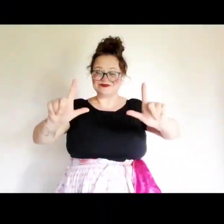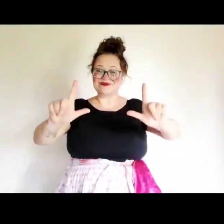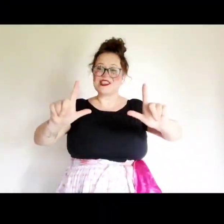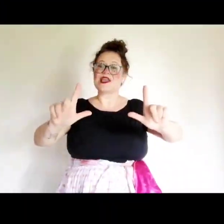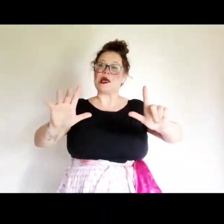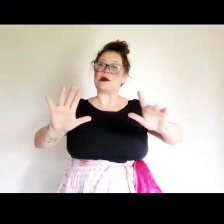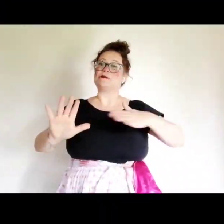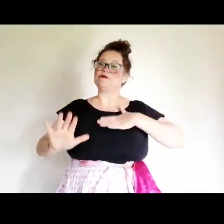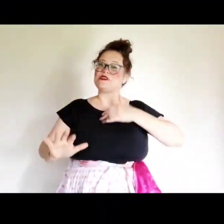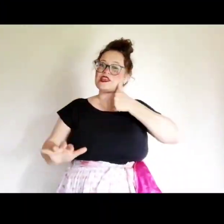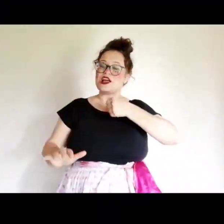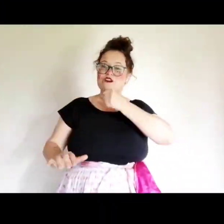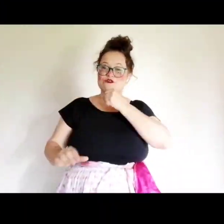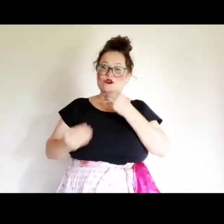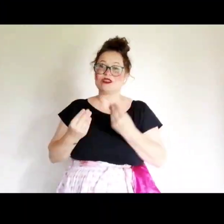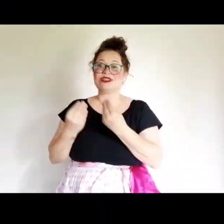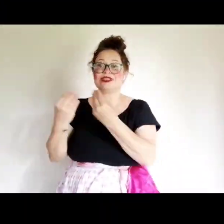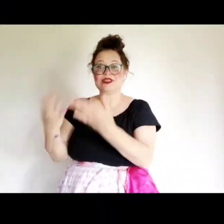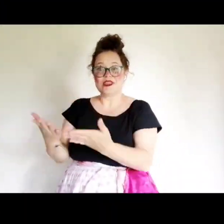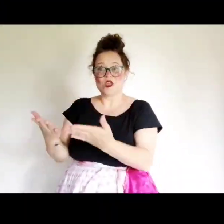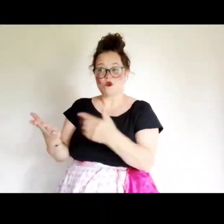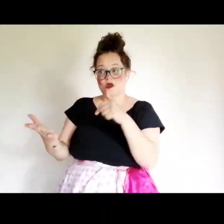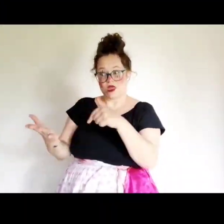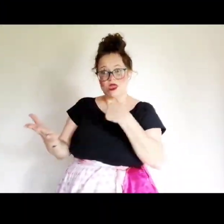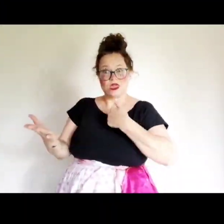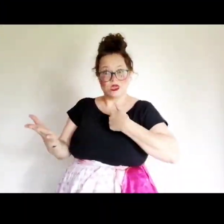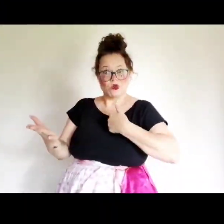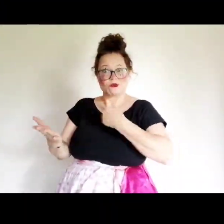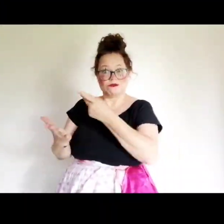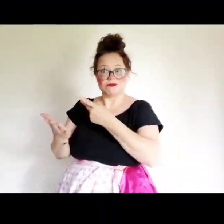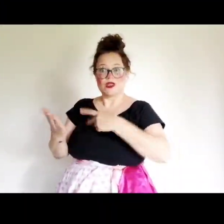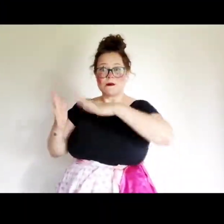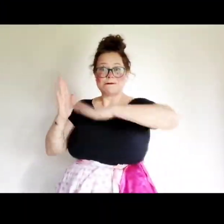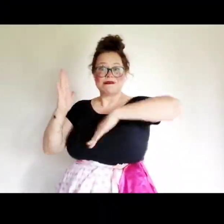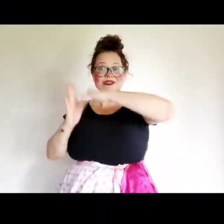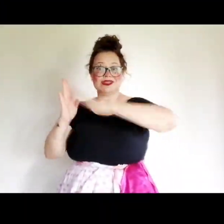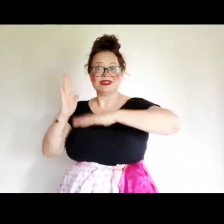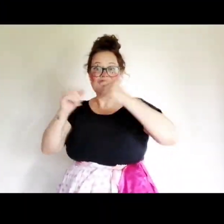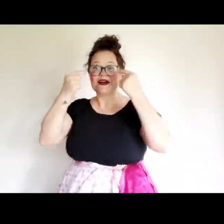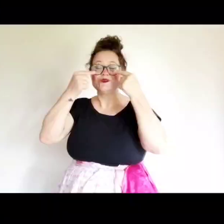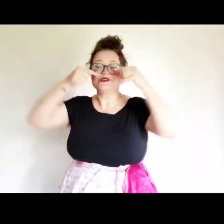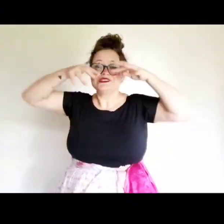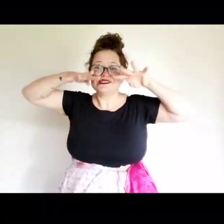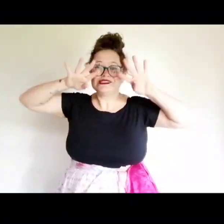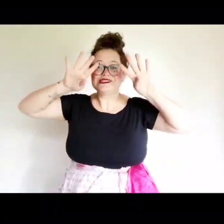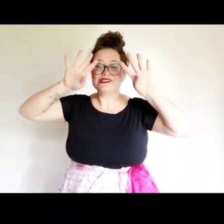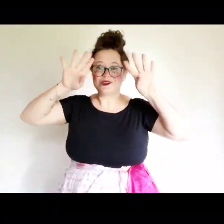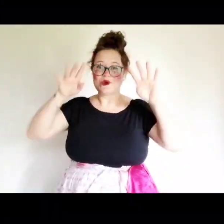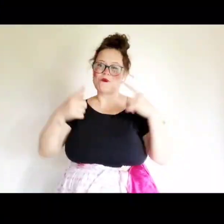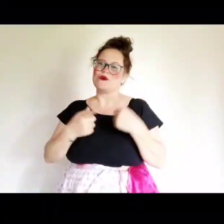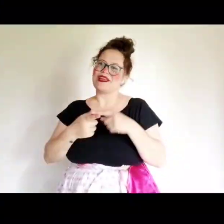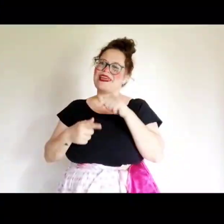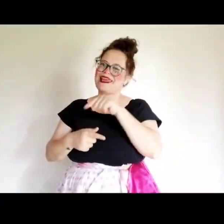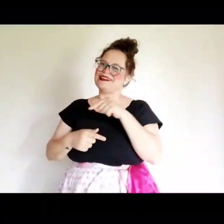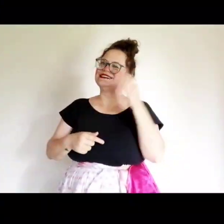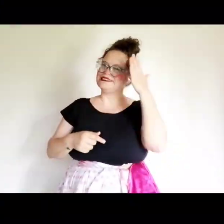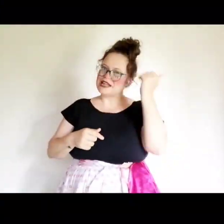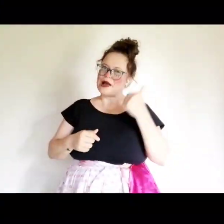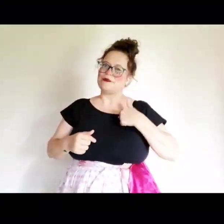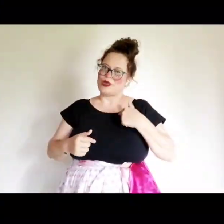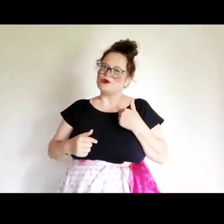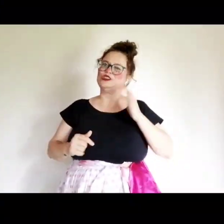Aí ela deixou para que eu pintasse os cílios da boneca, que ela sabia que eu